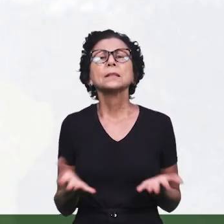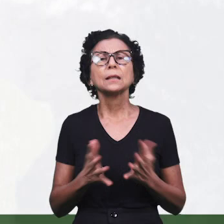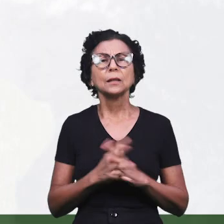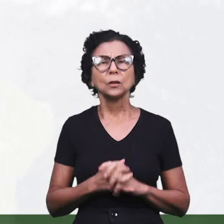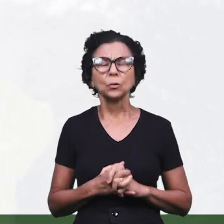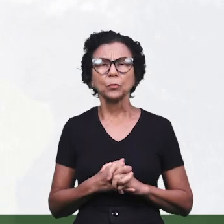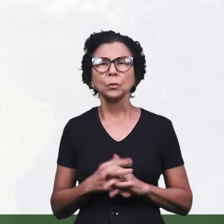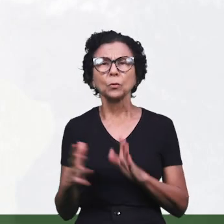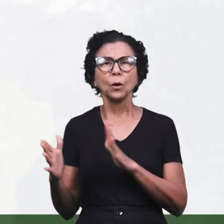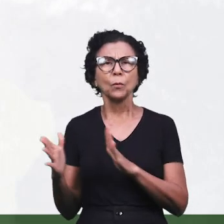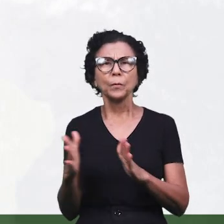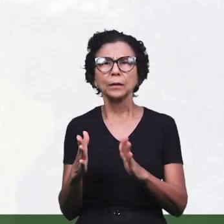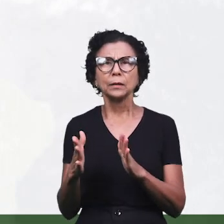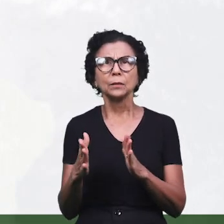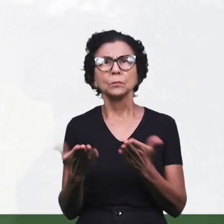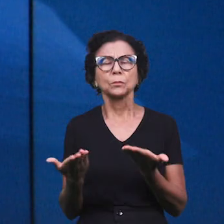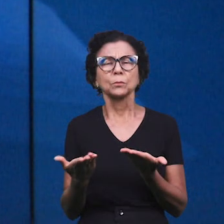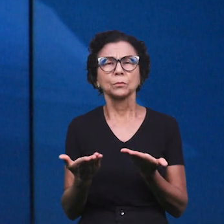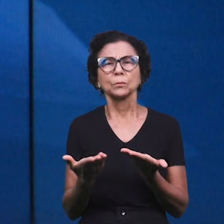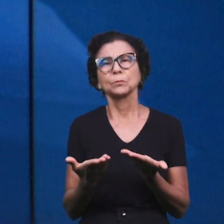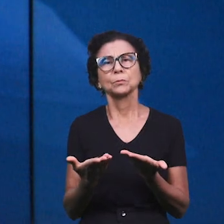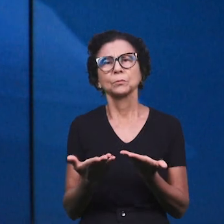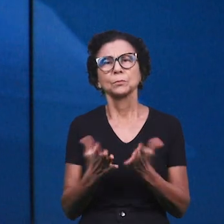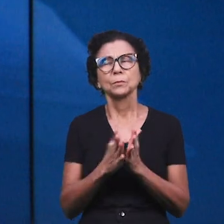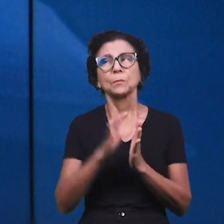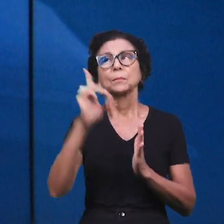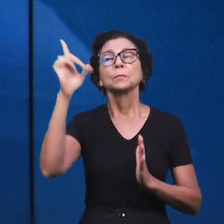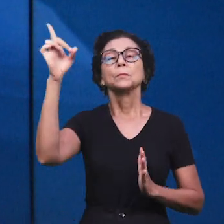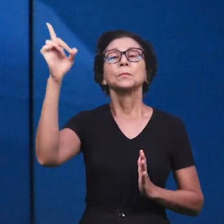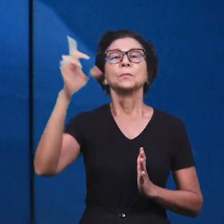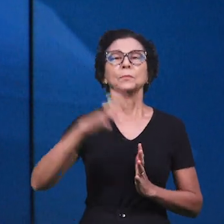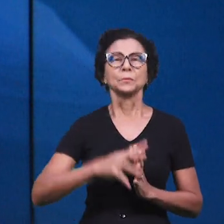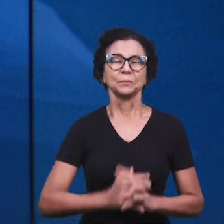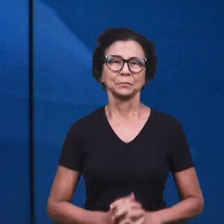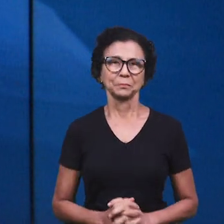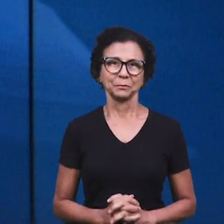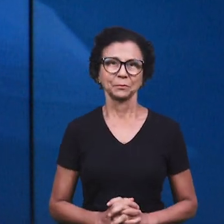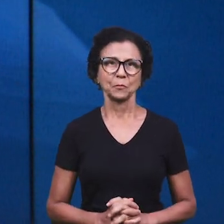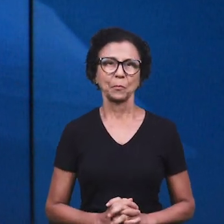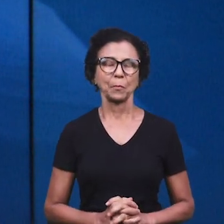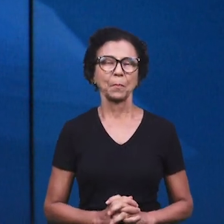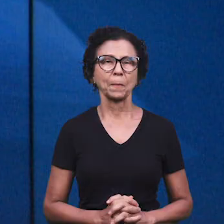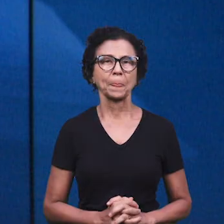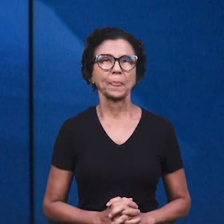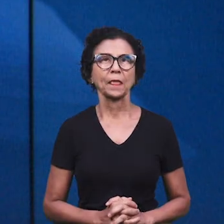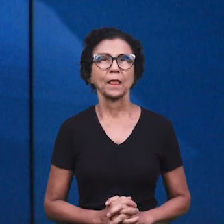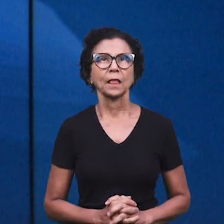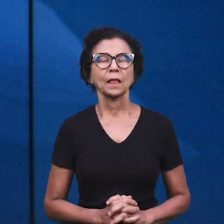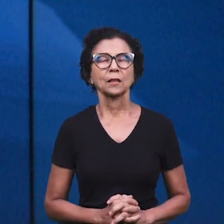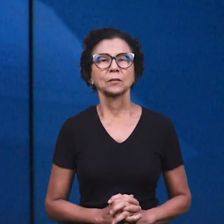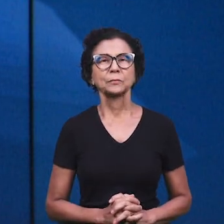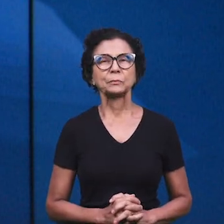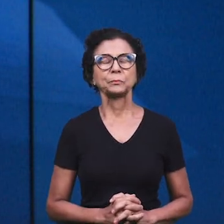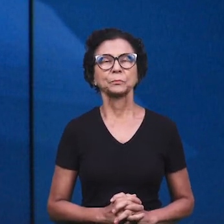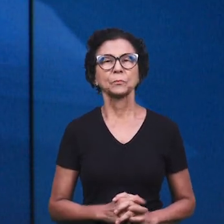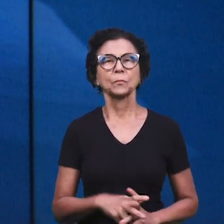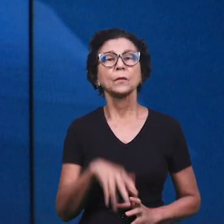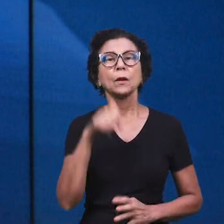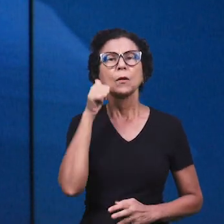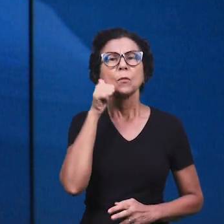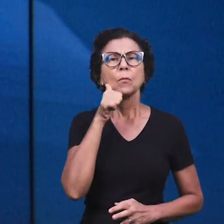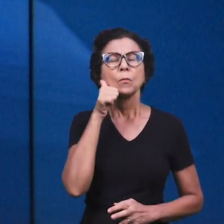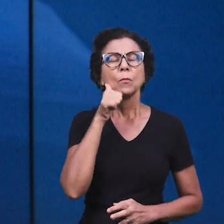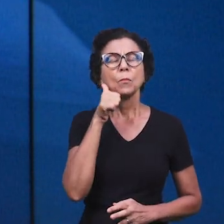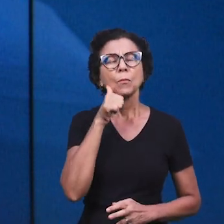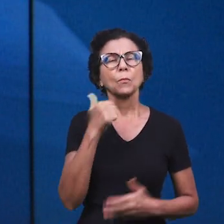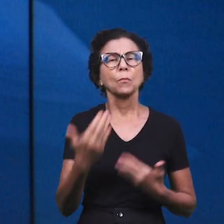palavra, ou seja, a palavra de Deus? Vamos ver então quem vai nos dar a resposta. Vai ser a nossa irmã Yulia Chitova, é da